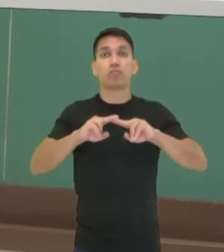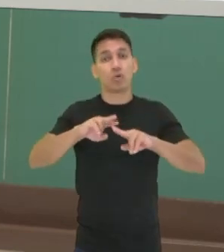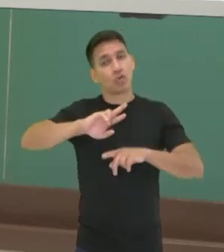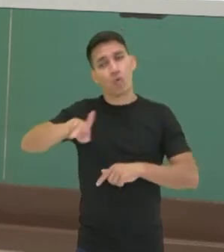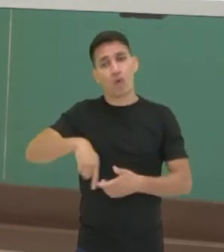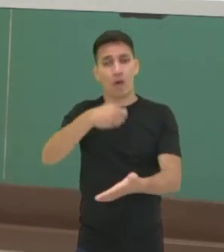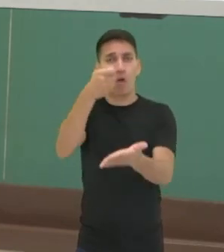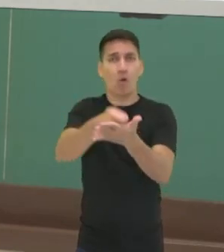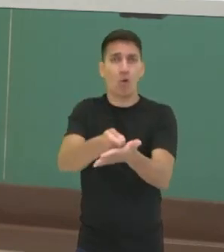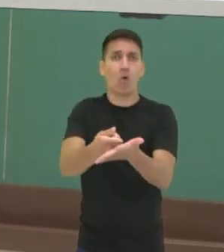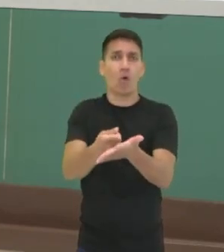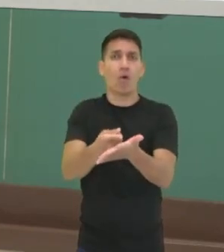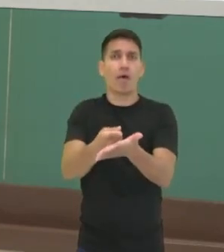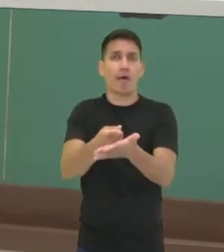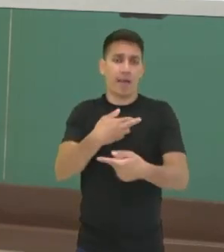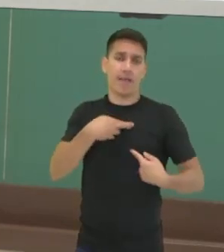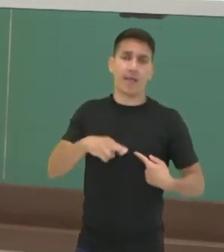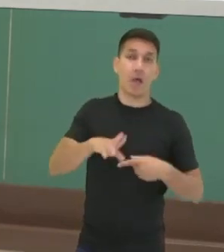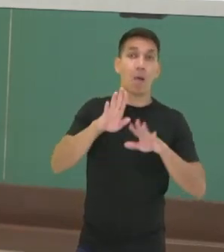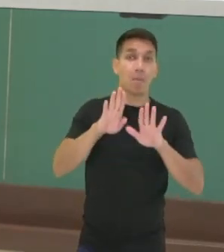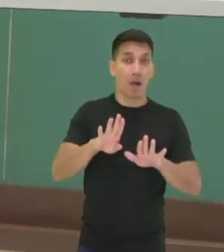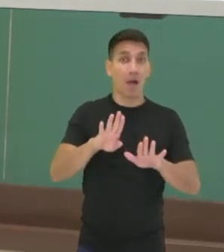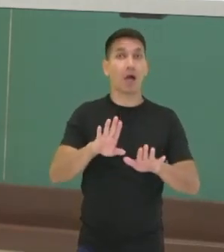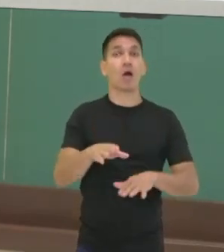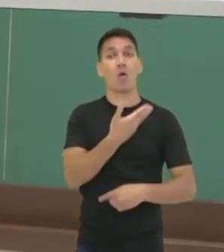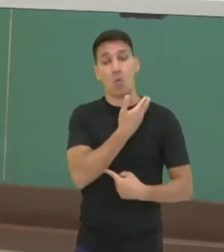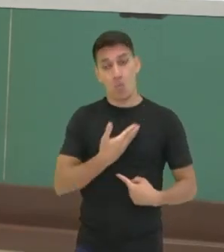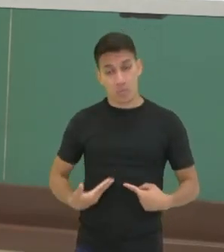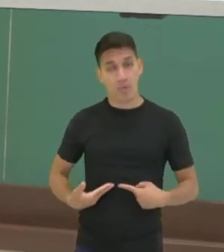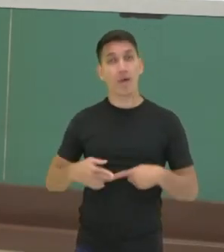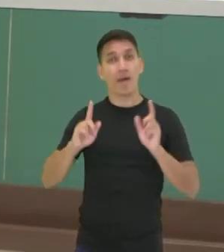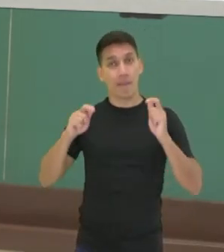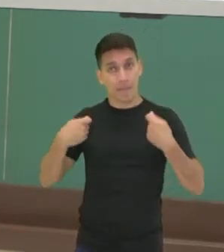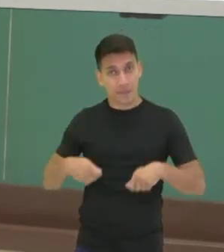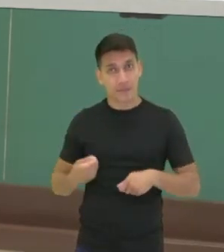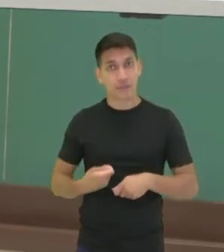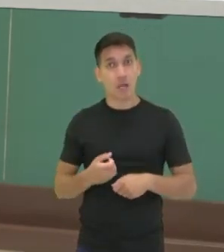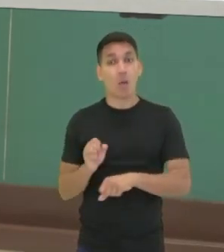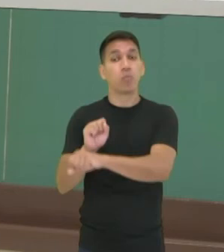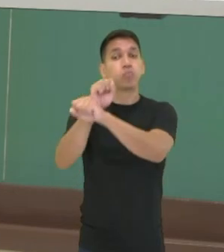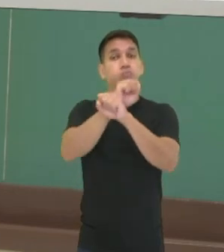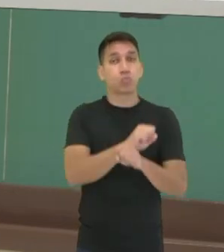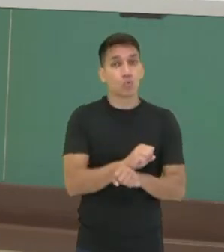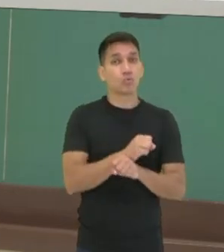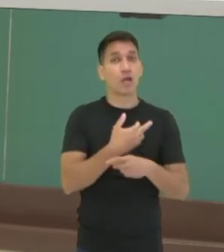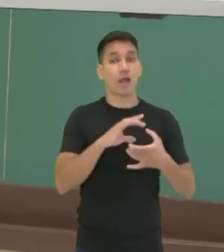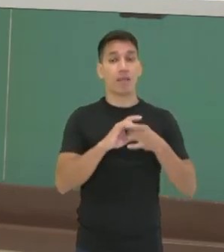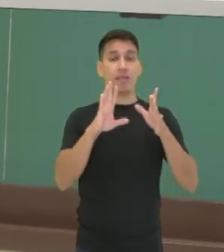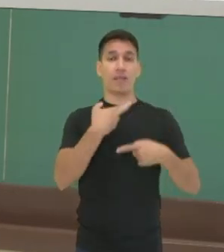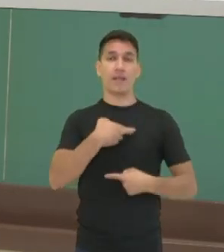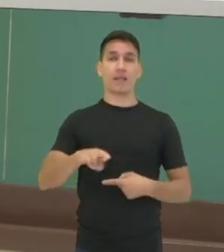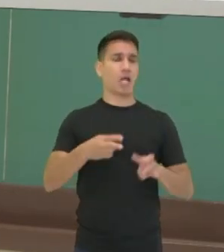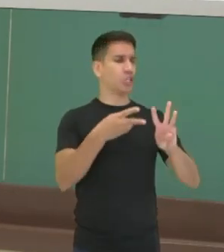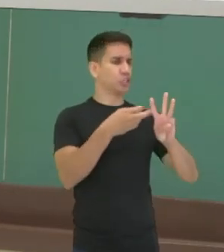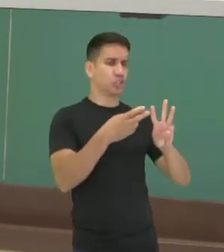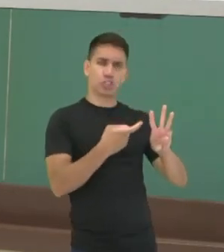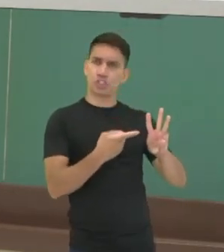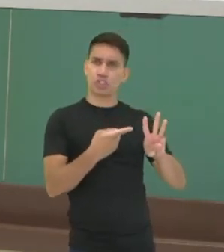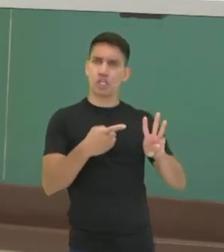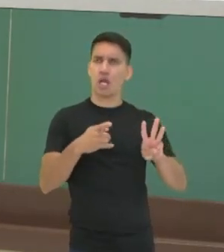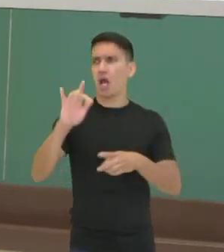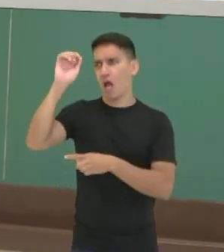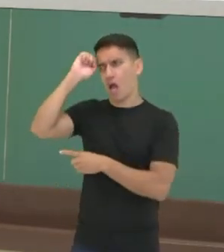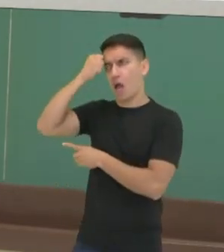dever de proteger a liberdade religiosa, sejam indígenas, africanas, cristãs ou